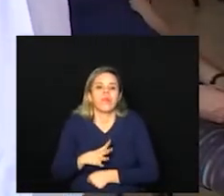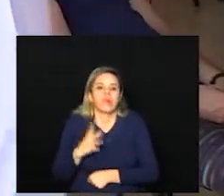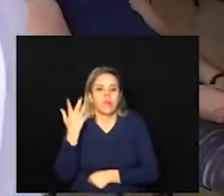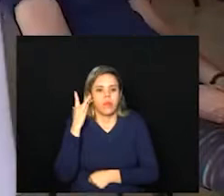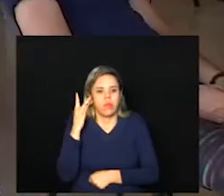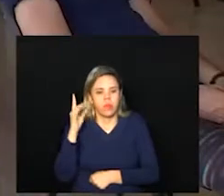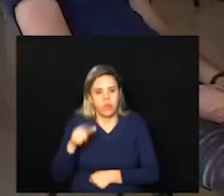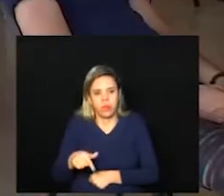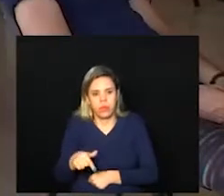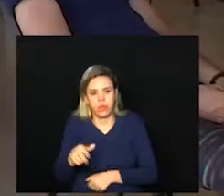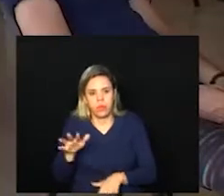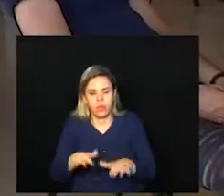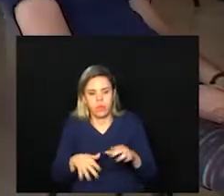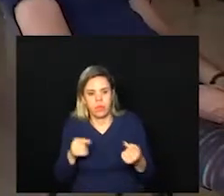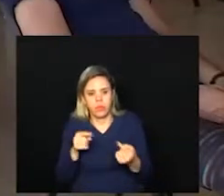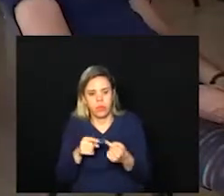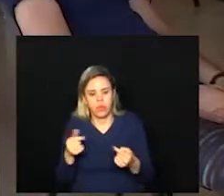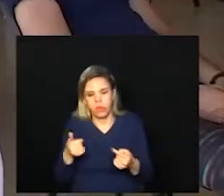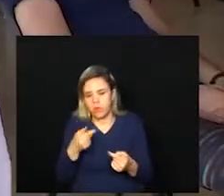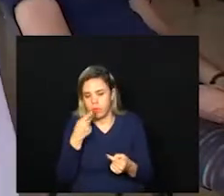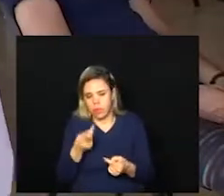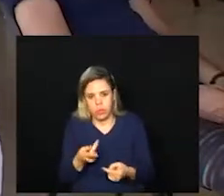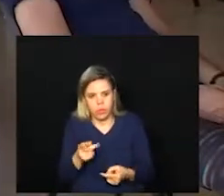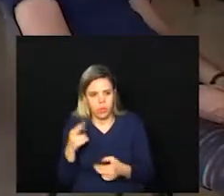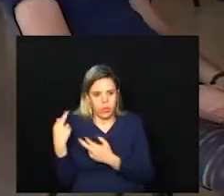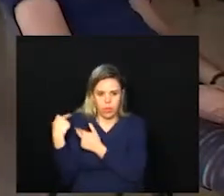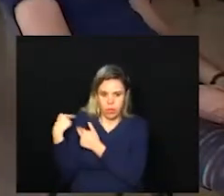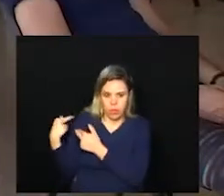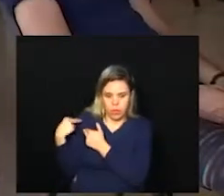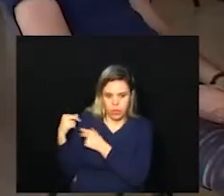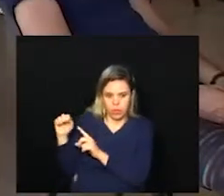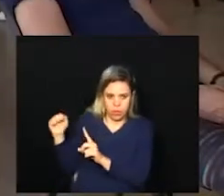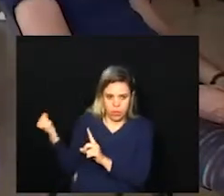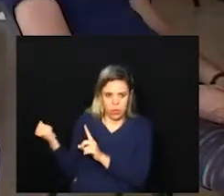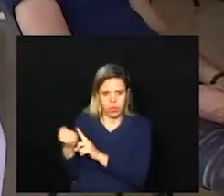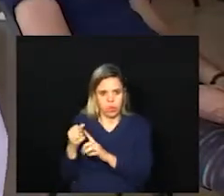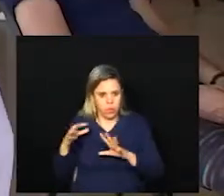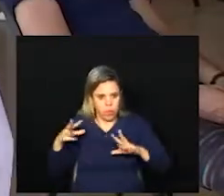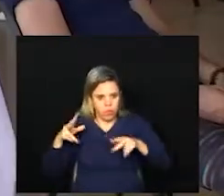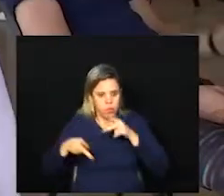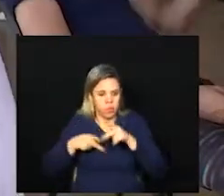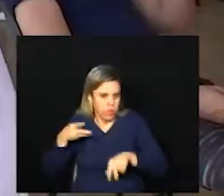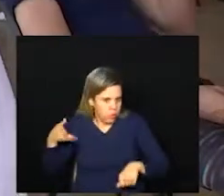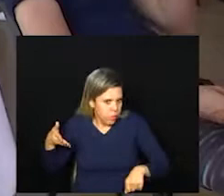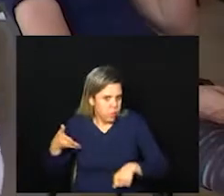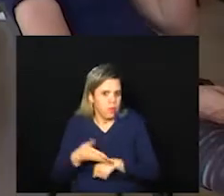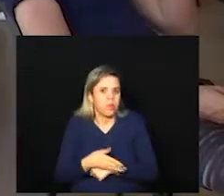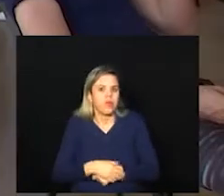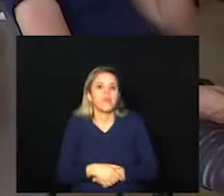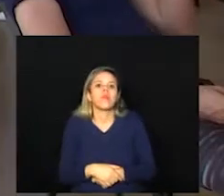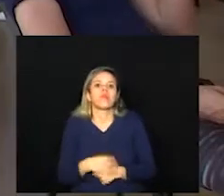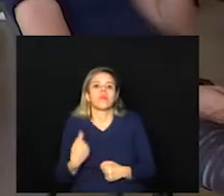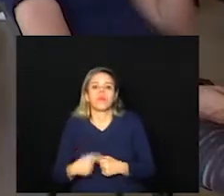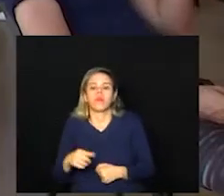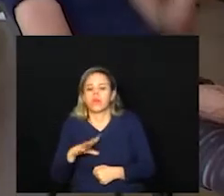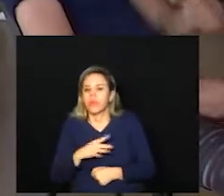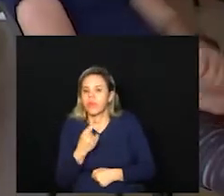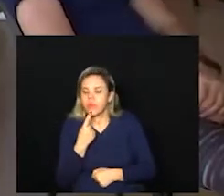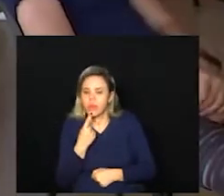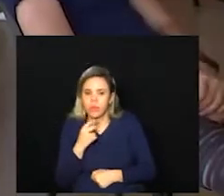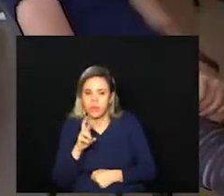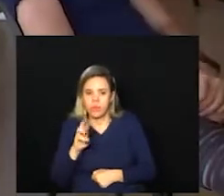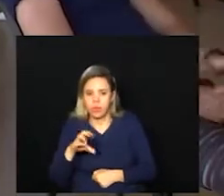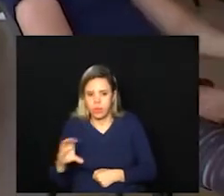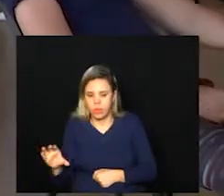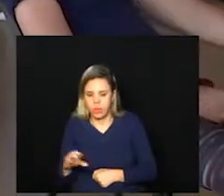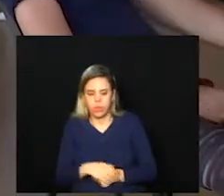que isso vai de encontro à minha primeira fala. É uma responsabilidade social de todos que estão inseridos, né, no município de Campinas e na